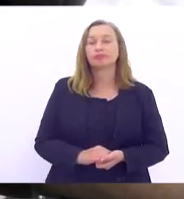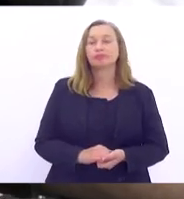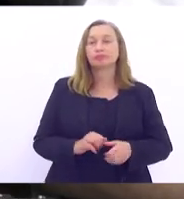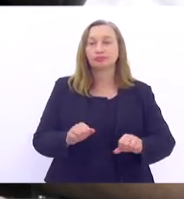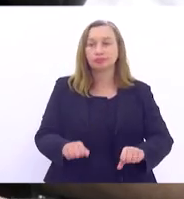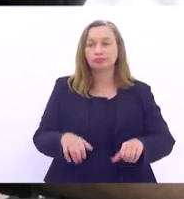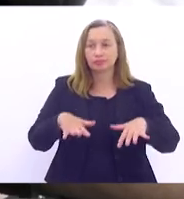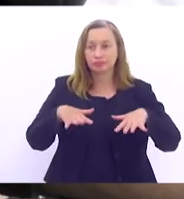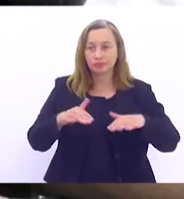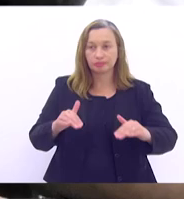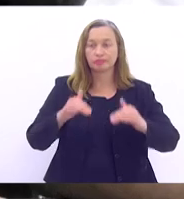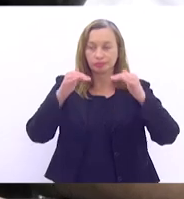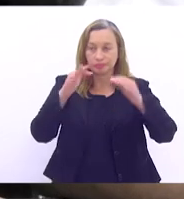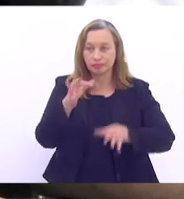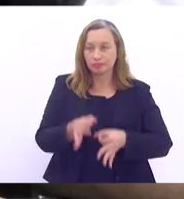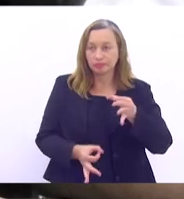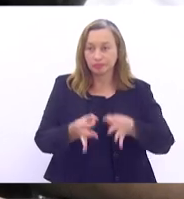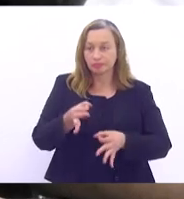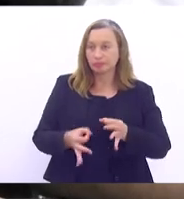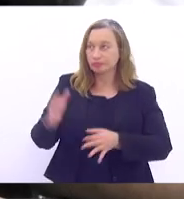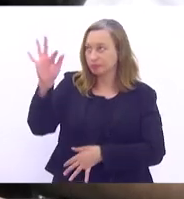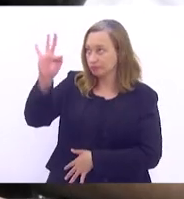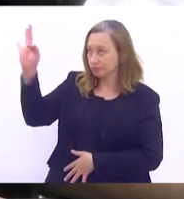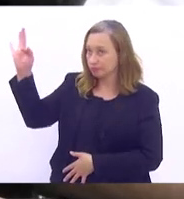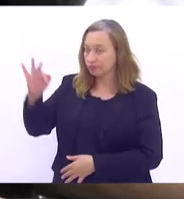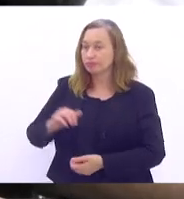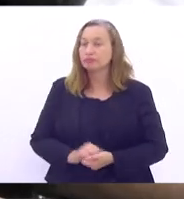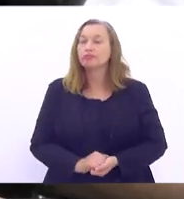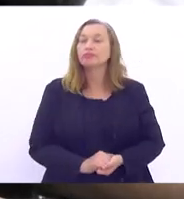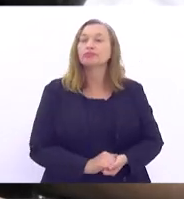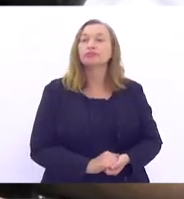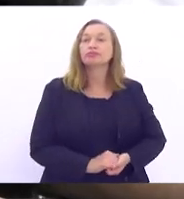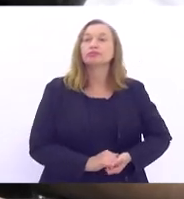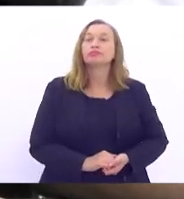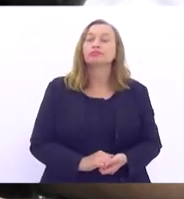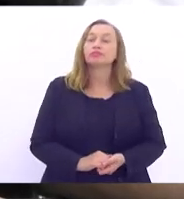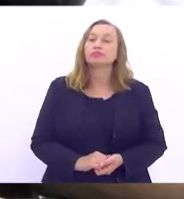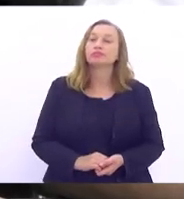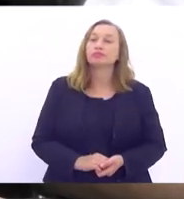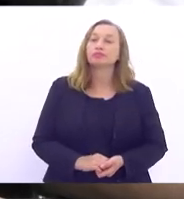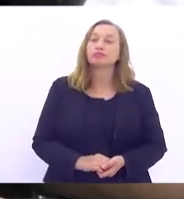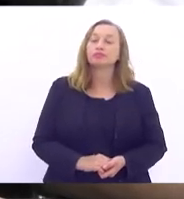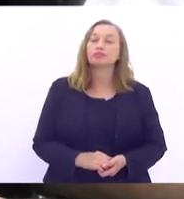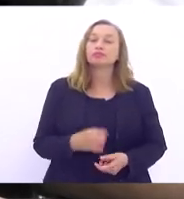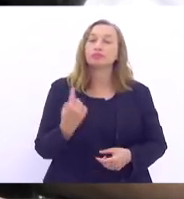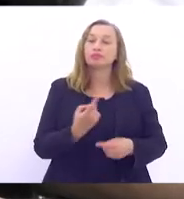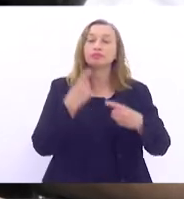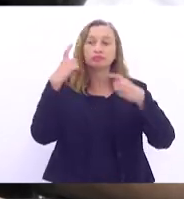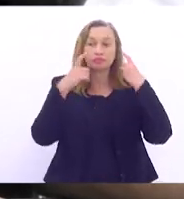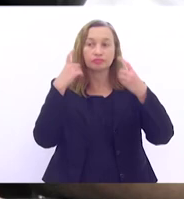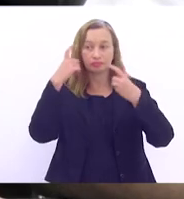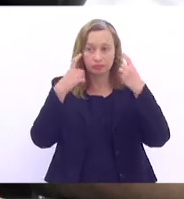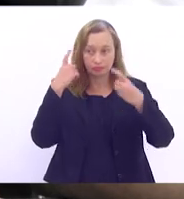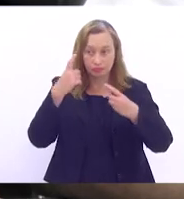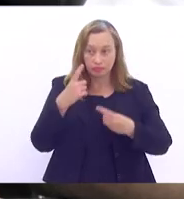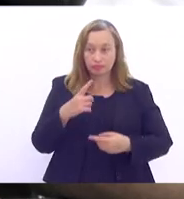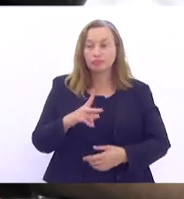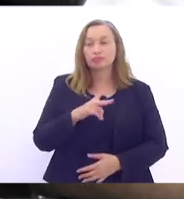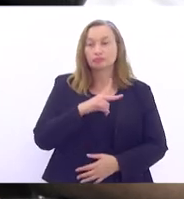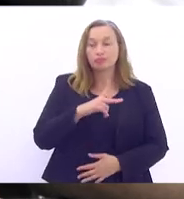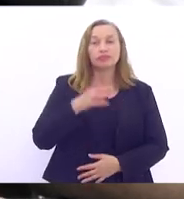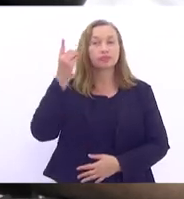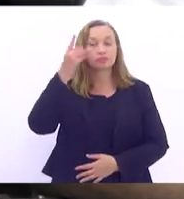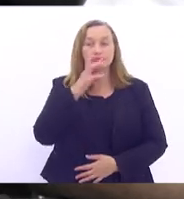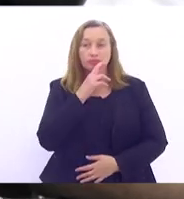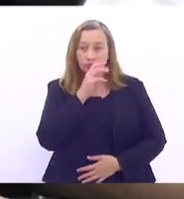pelo plenário do Supremo Tribunal Federal. Nós temos tido a preocupação, próprio deputado Rodrigo